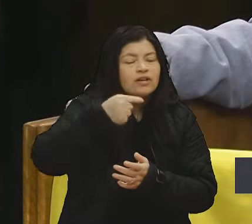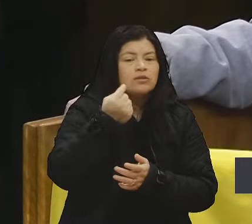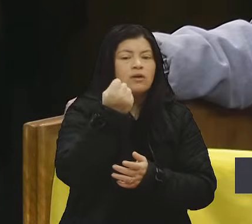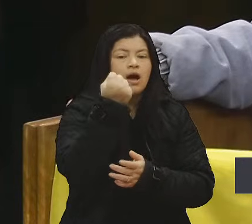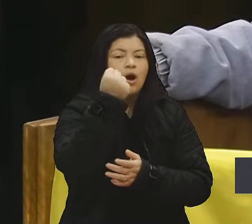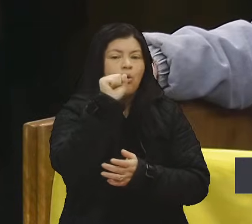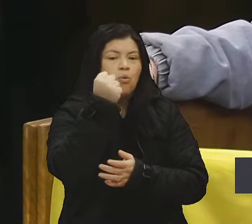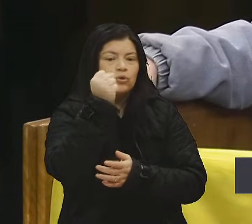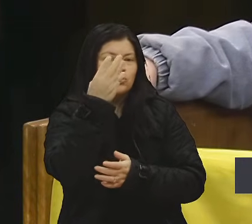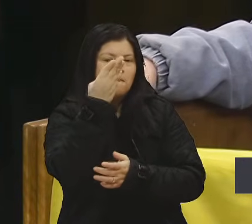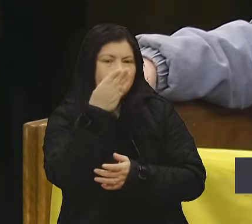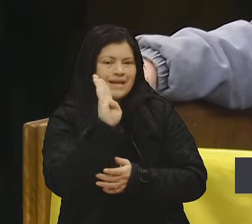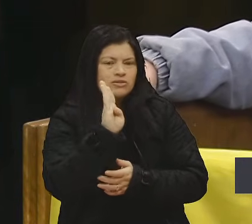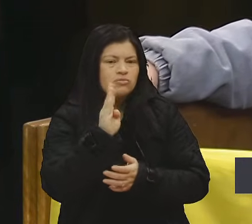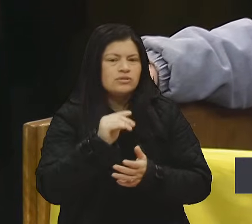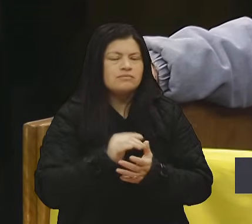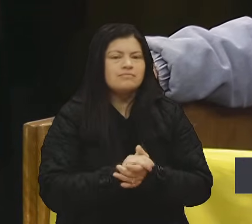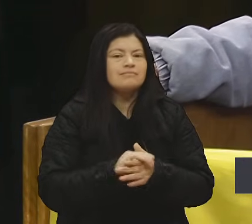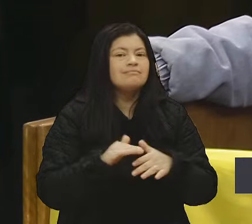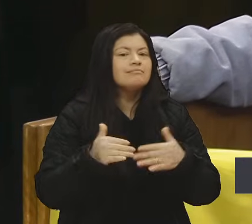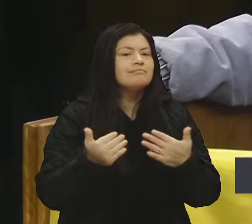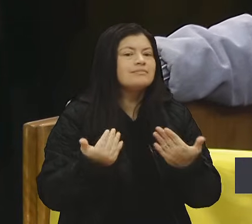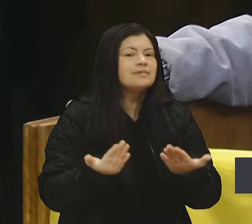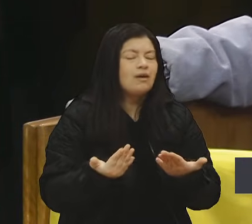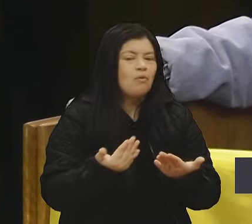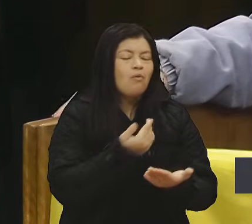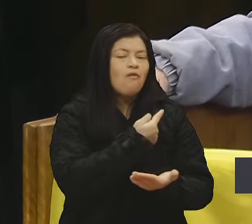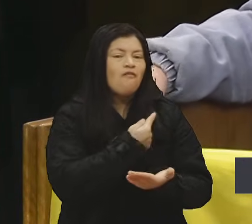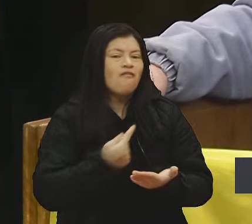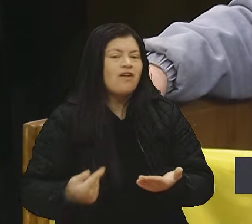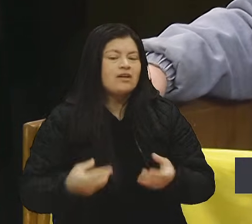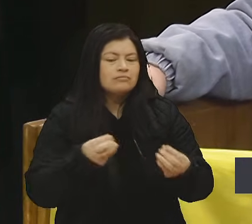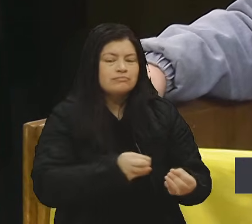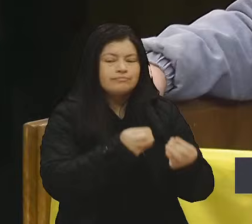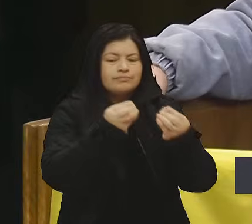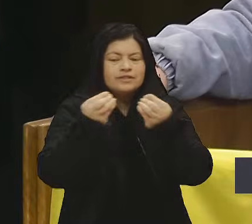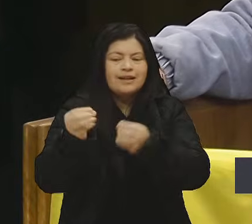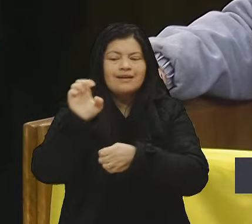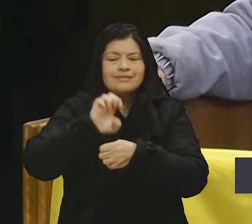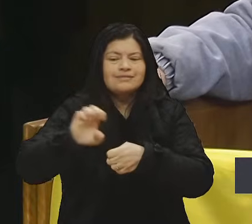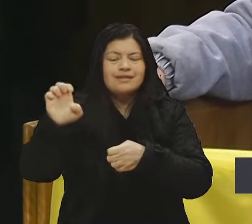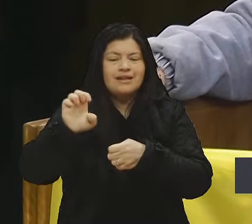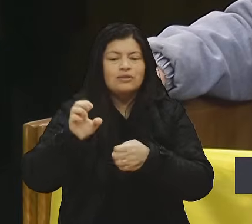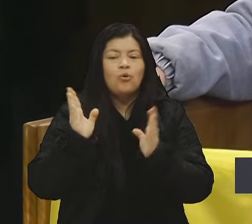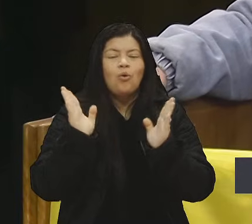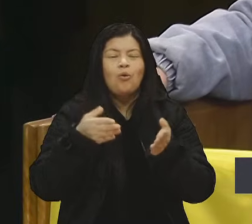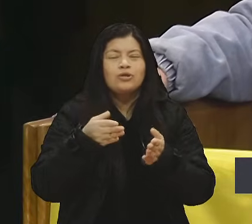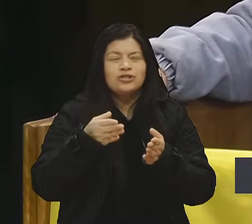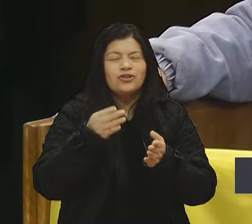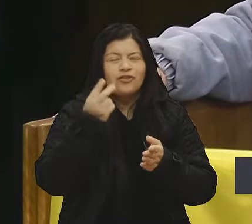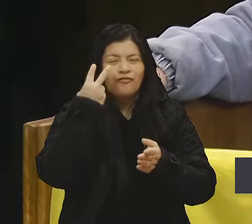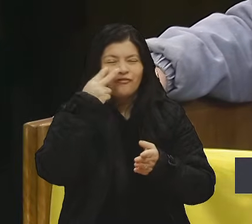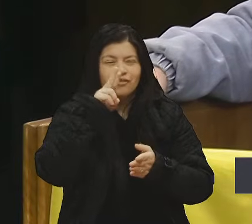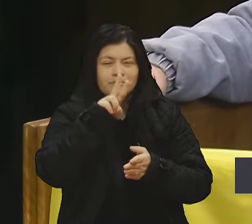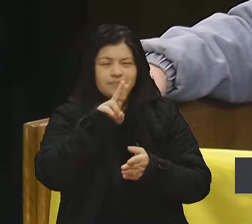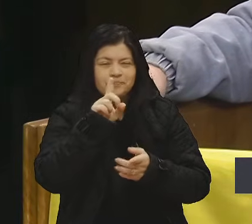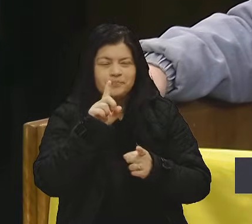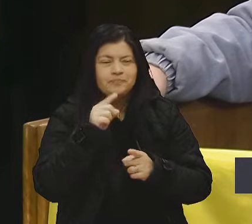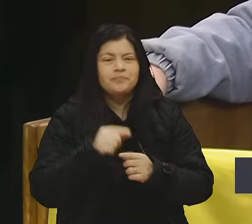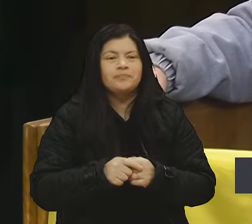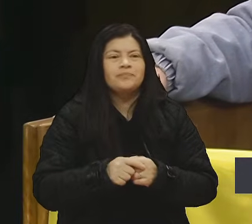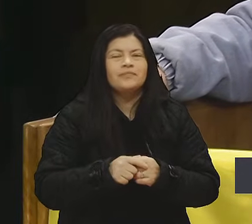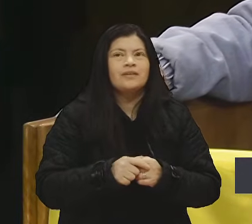4,8 bilhões. Então, é um governo que entrega o Estado, e hoje eu vi uma propaganda deles que a educação não tem